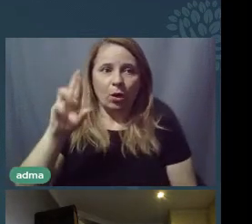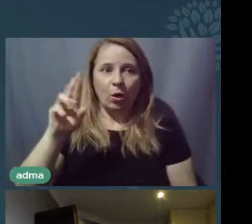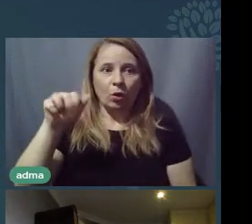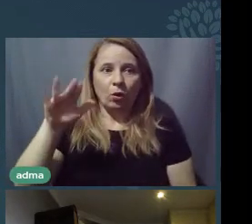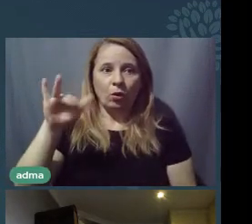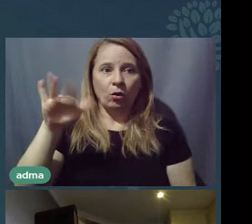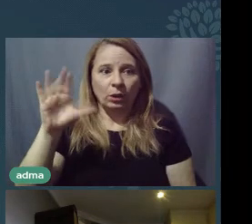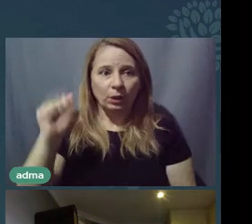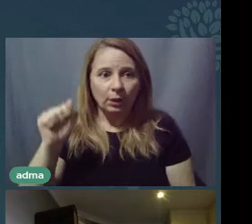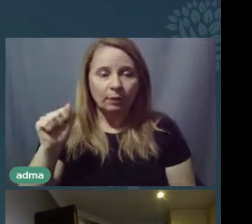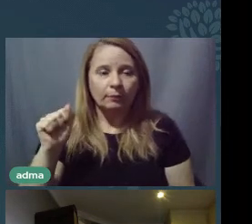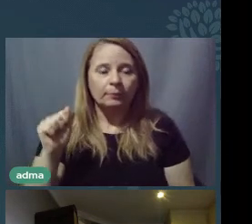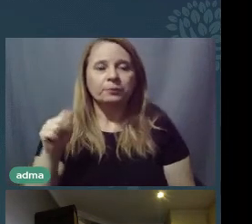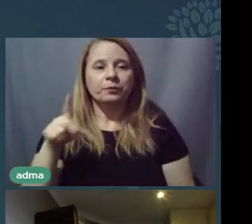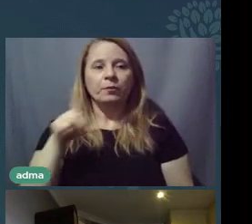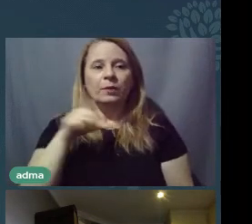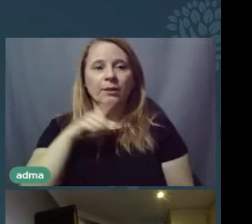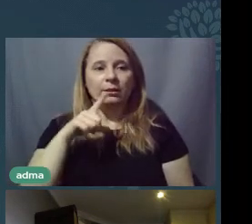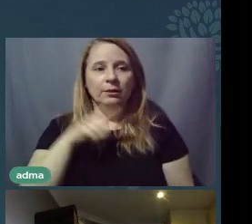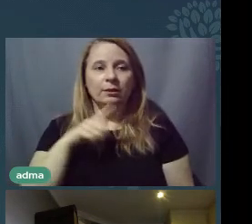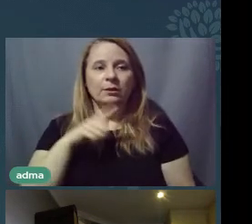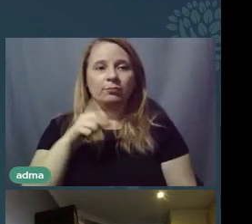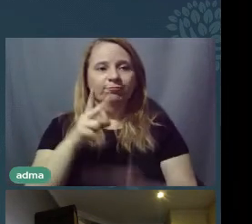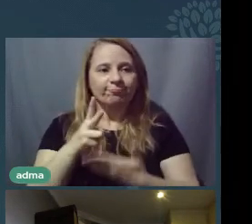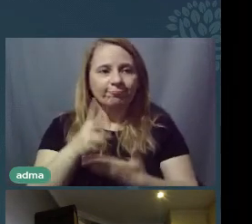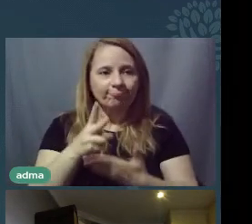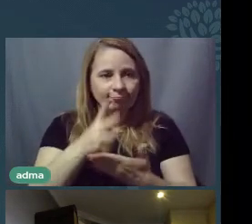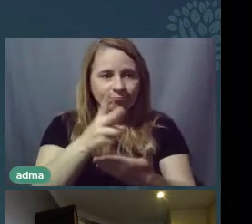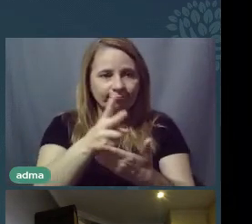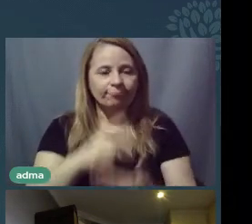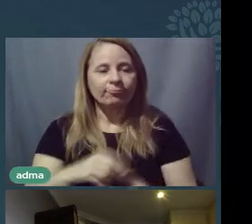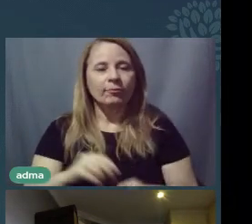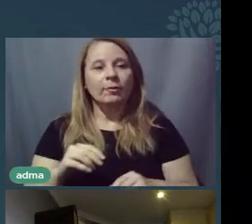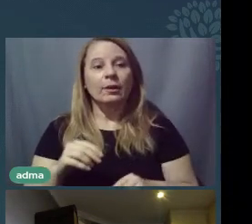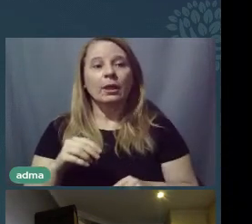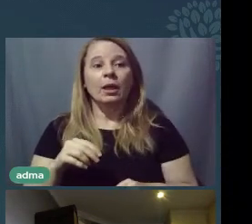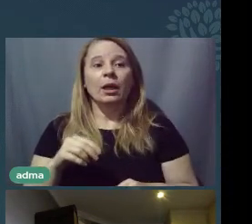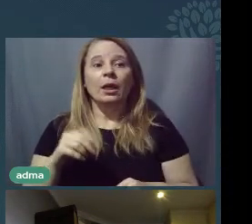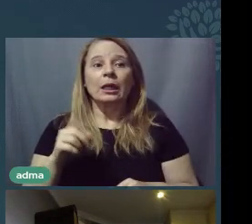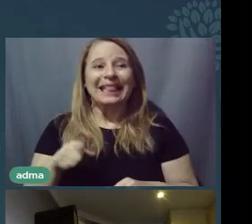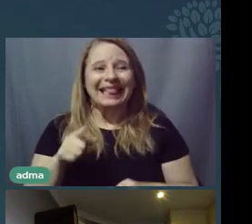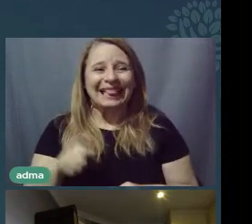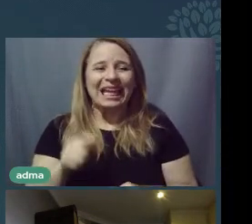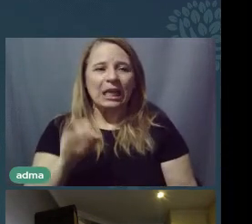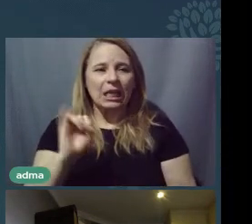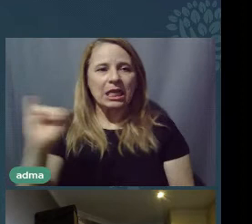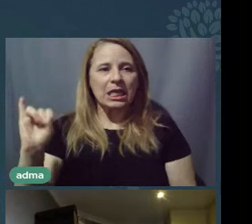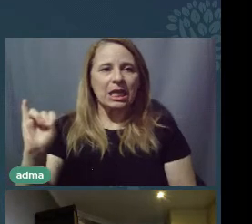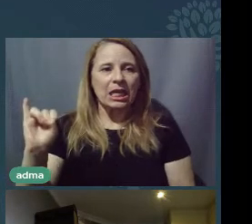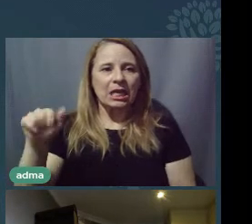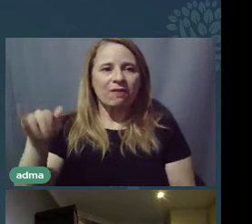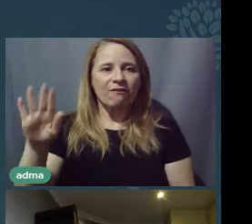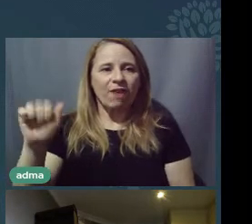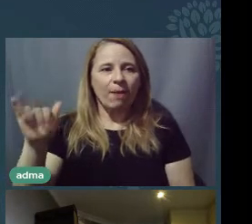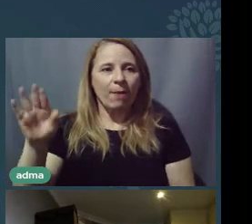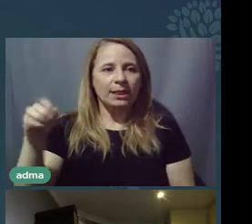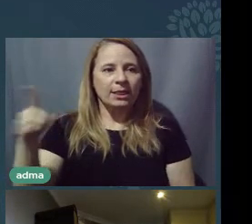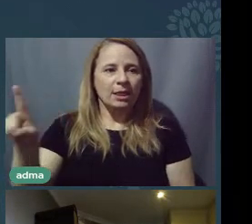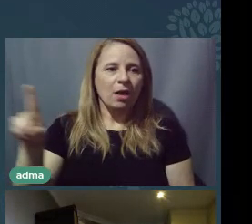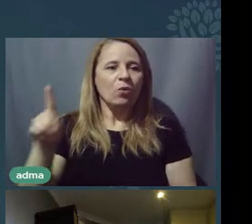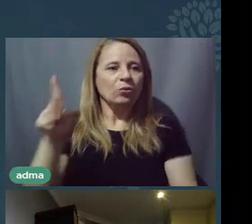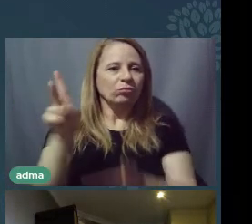fundo crônico, que mantém esse processo inflamatório